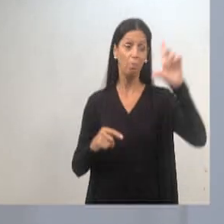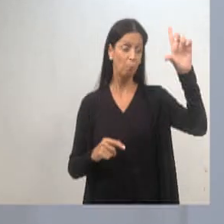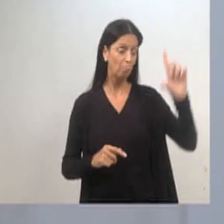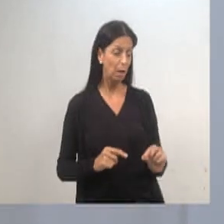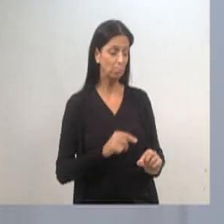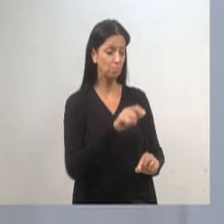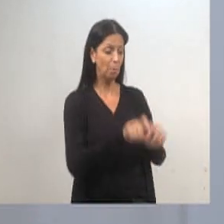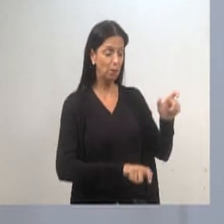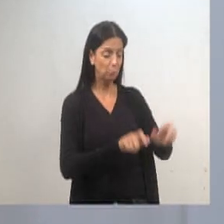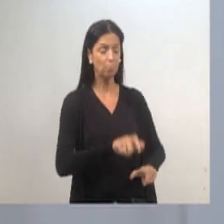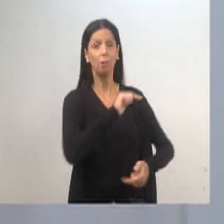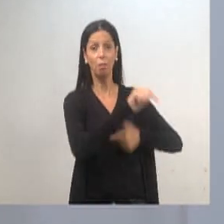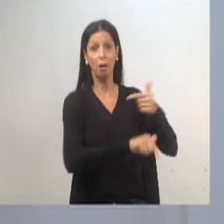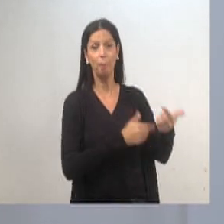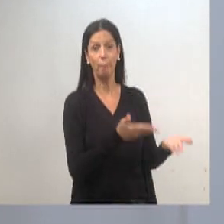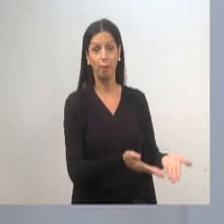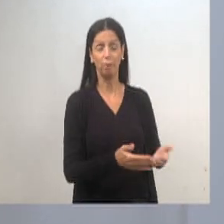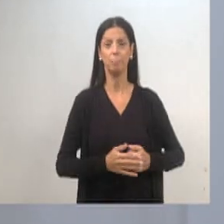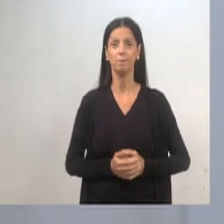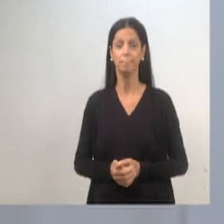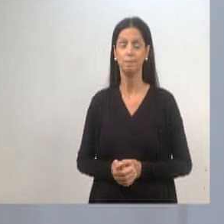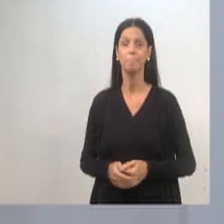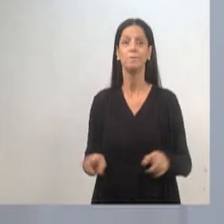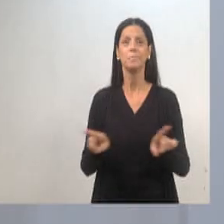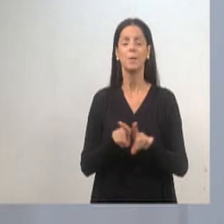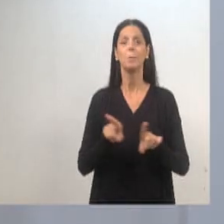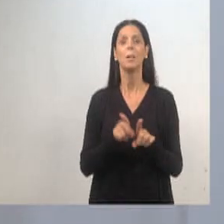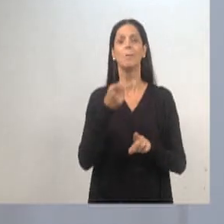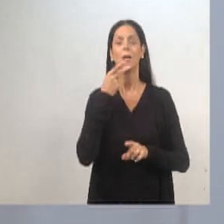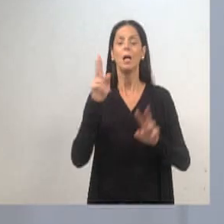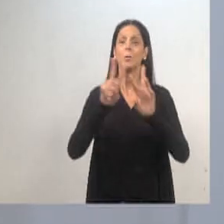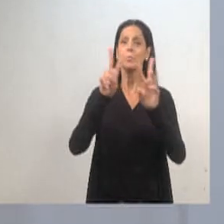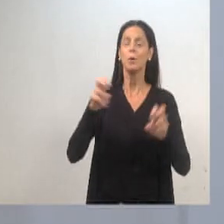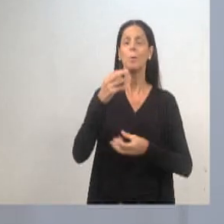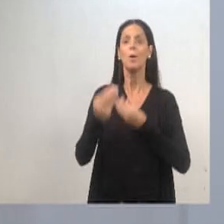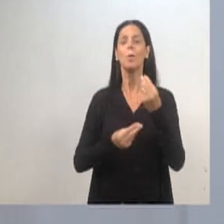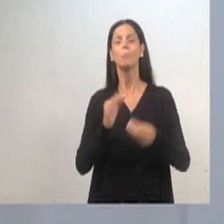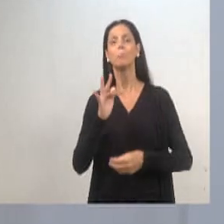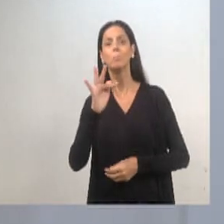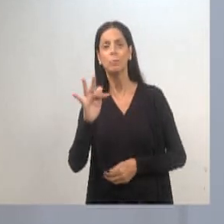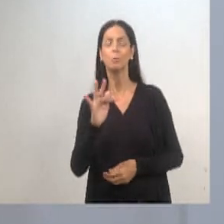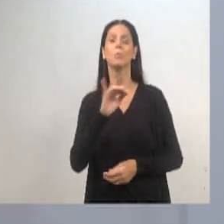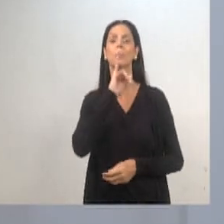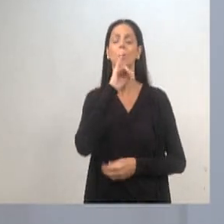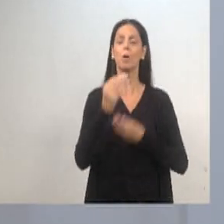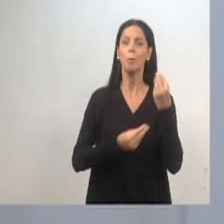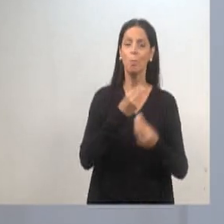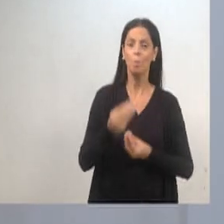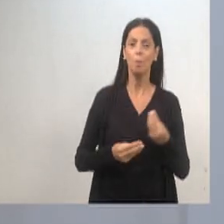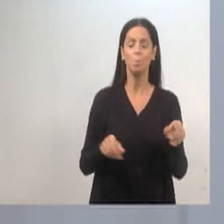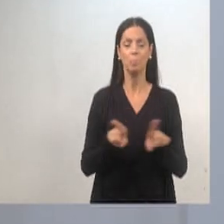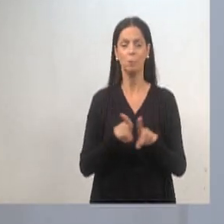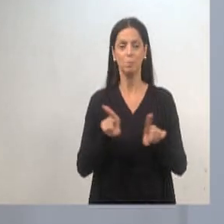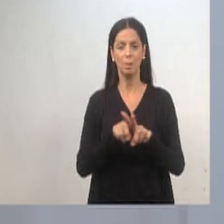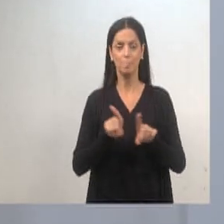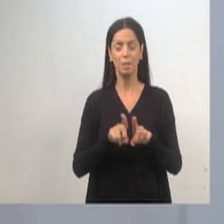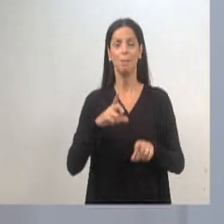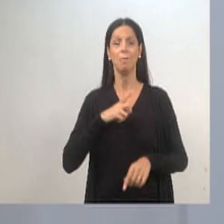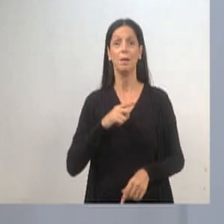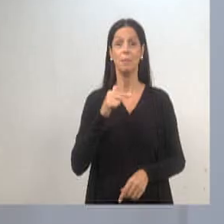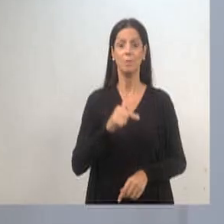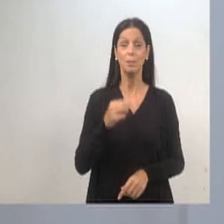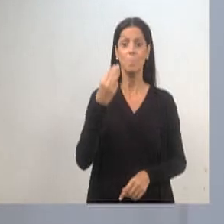cidadão. Também vamos falar sobre o rombo fiscal histórico, sobre as estatais que estão no vermelho, são 7,4 bilhões de